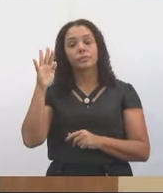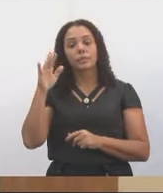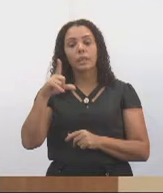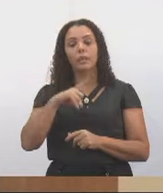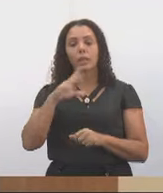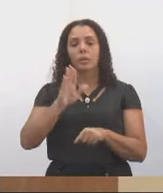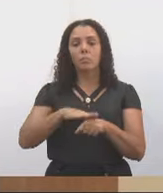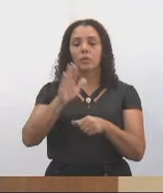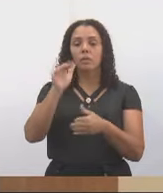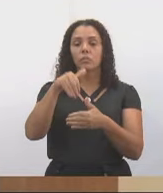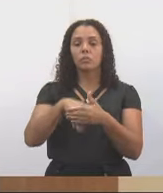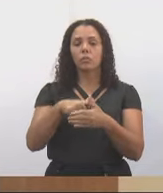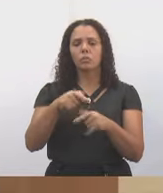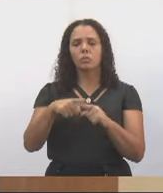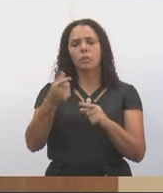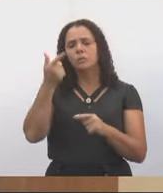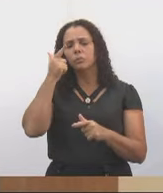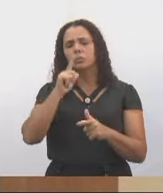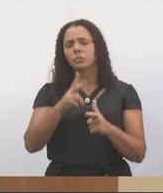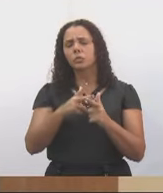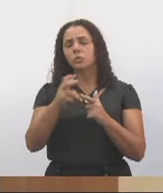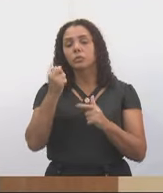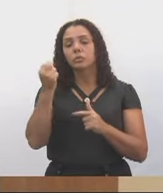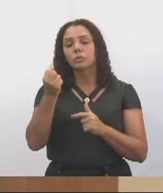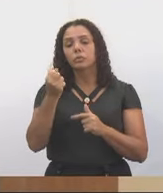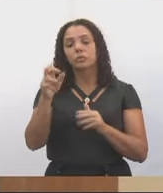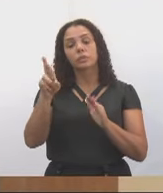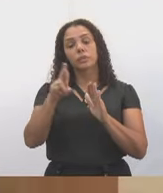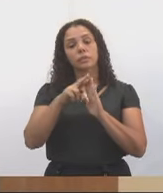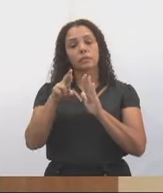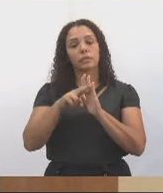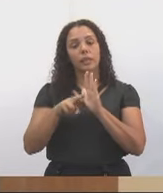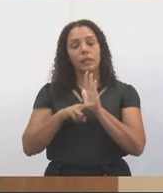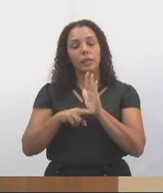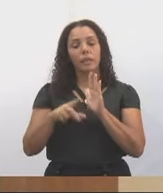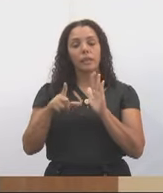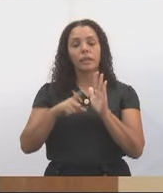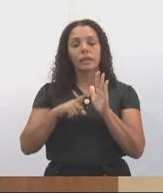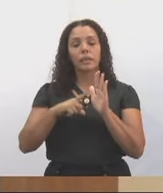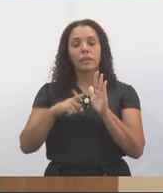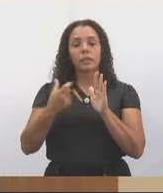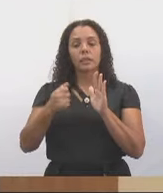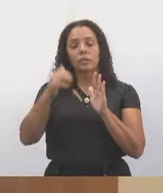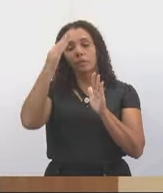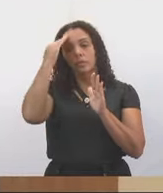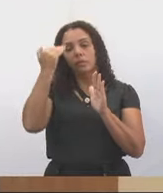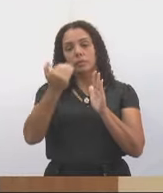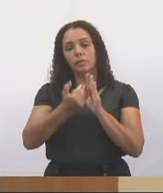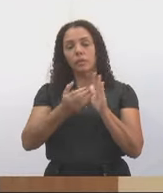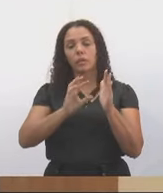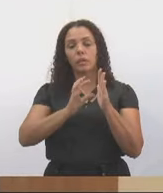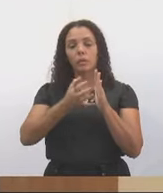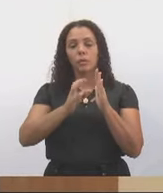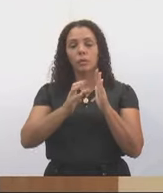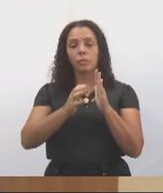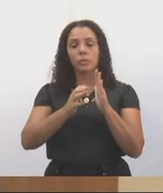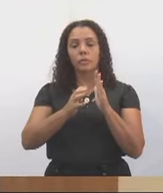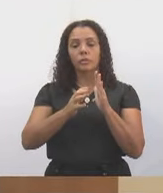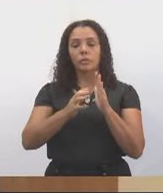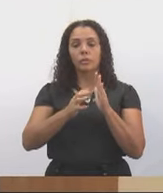mais mas não conseguiu entrar gente a regra do jogo a regra partidária é essa o partido que